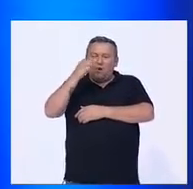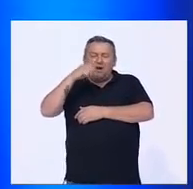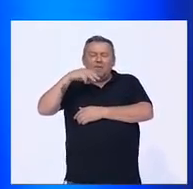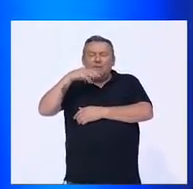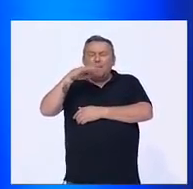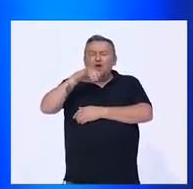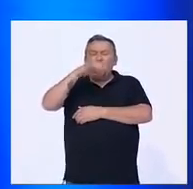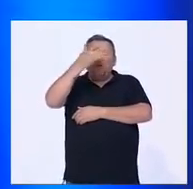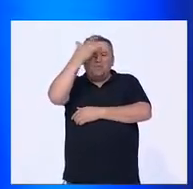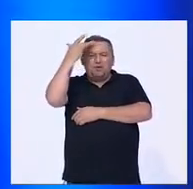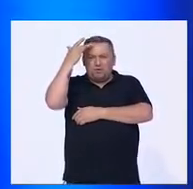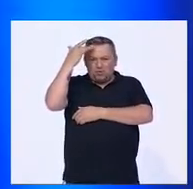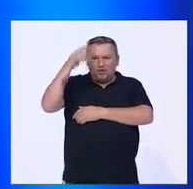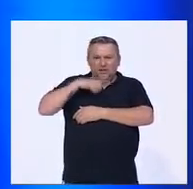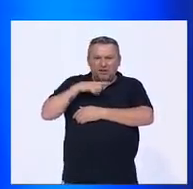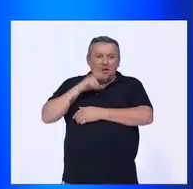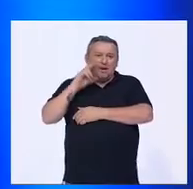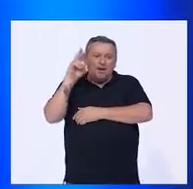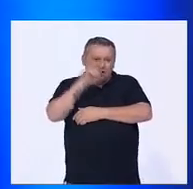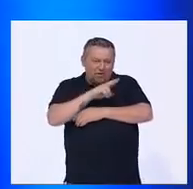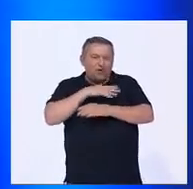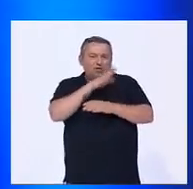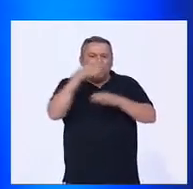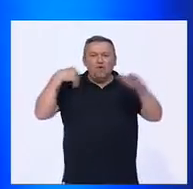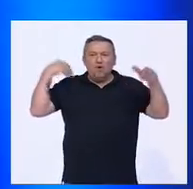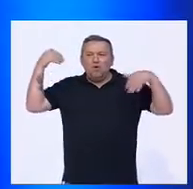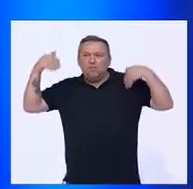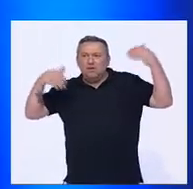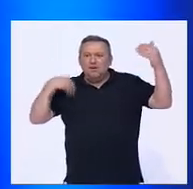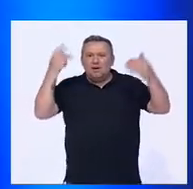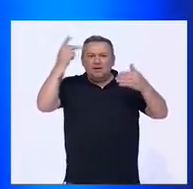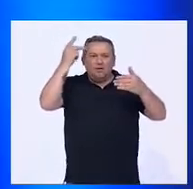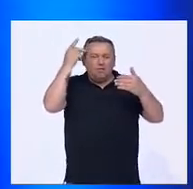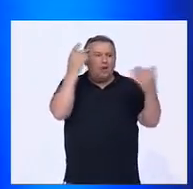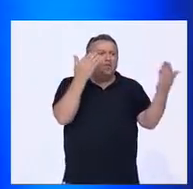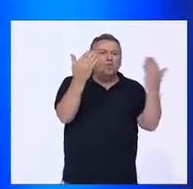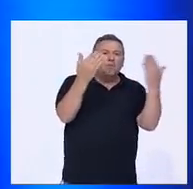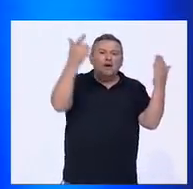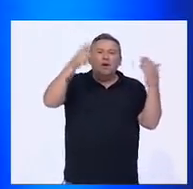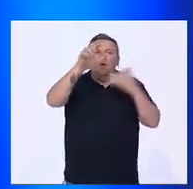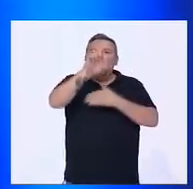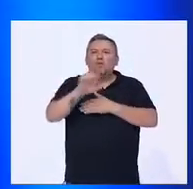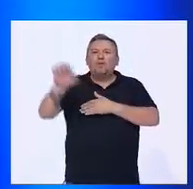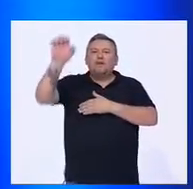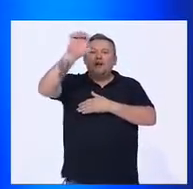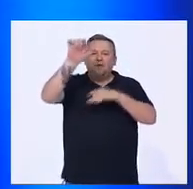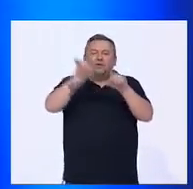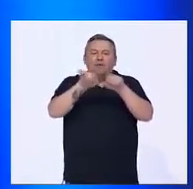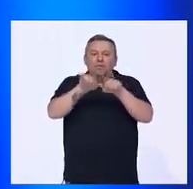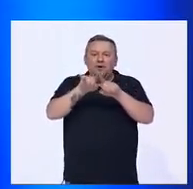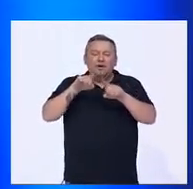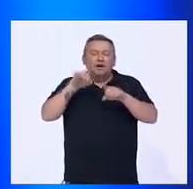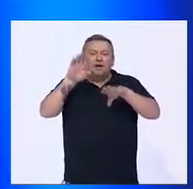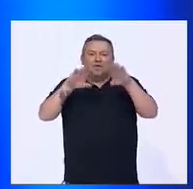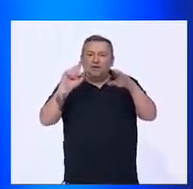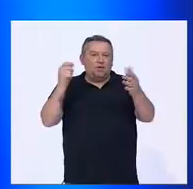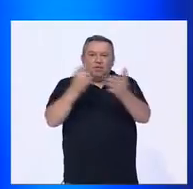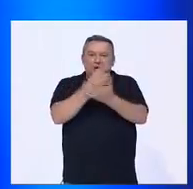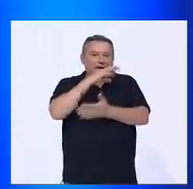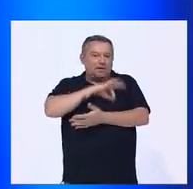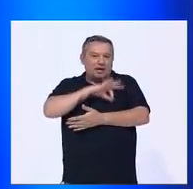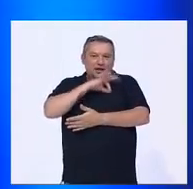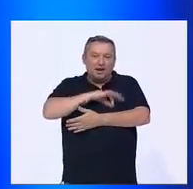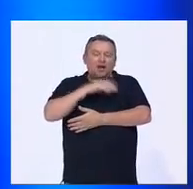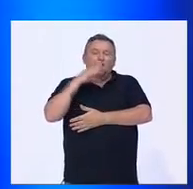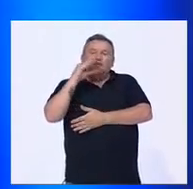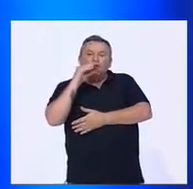andado por São Paulo para ver a diferença que é entre outros estados, grandes estados, que não estão pagando em dia o salário dos servidores, o caso do Rio de Janeiro, o